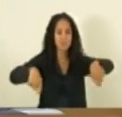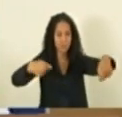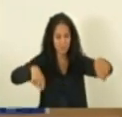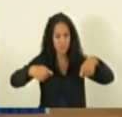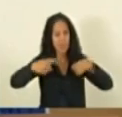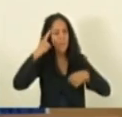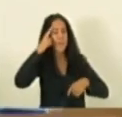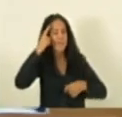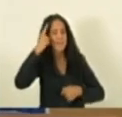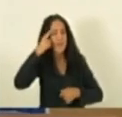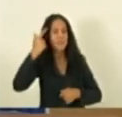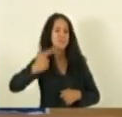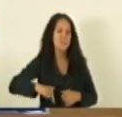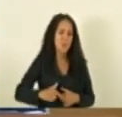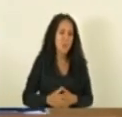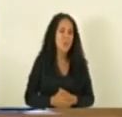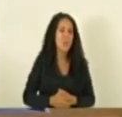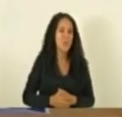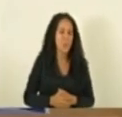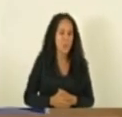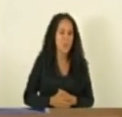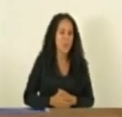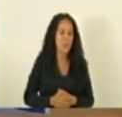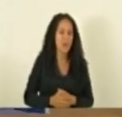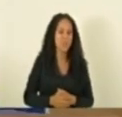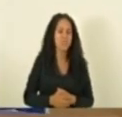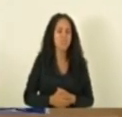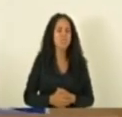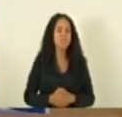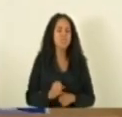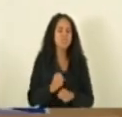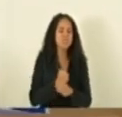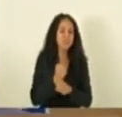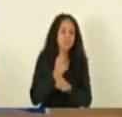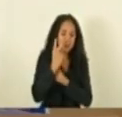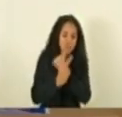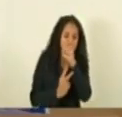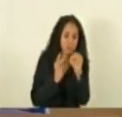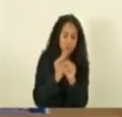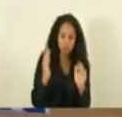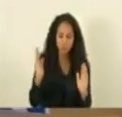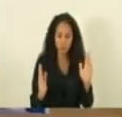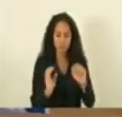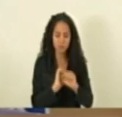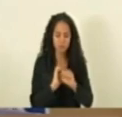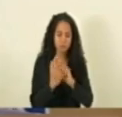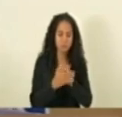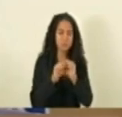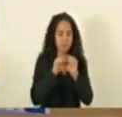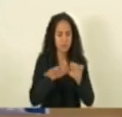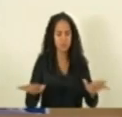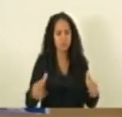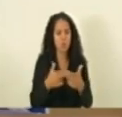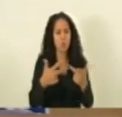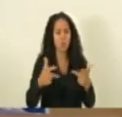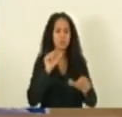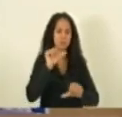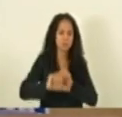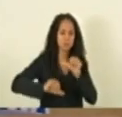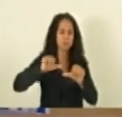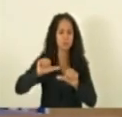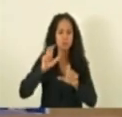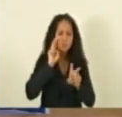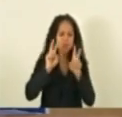Precisamos repensar. Após 2 anos de pandemia, muita coisa mudou. Nós estamos vendo as